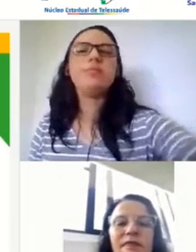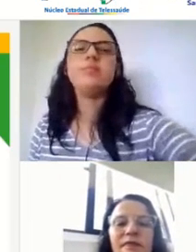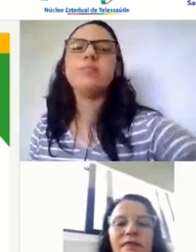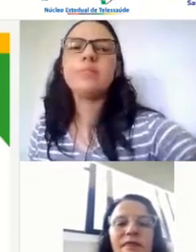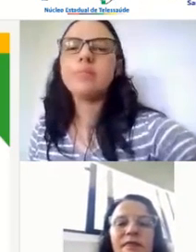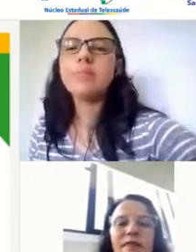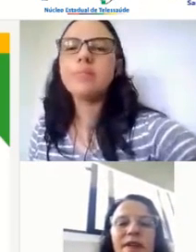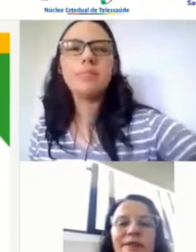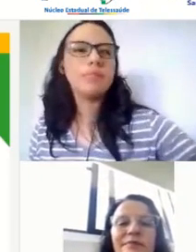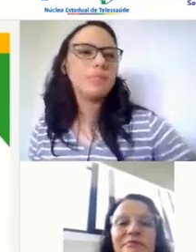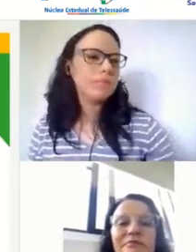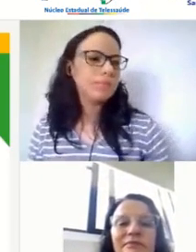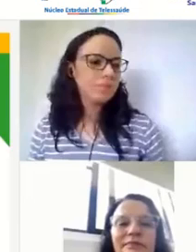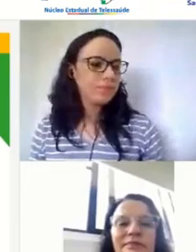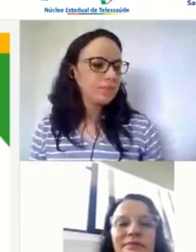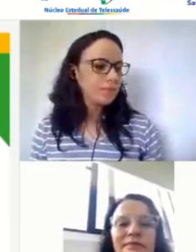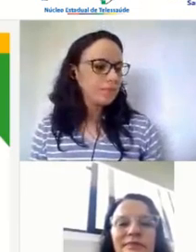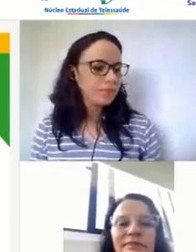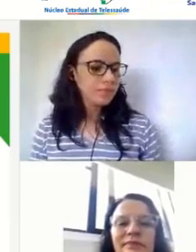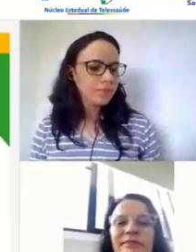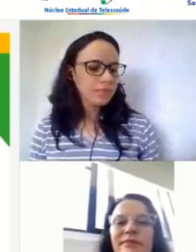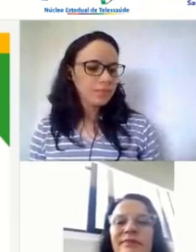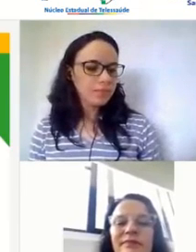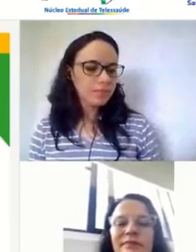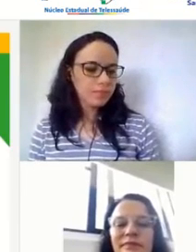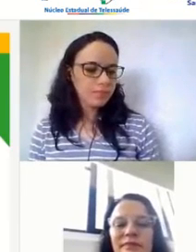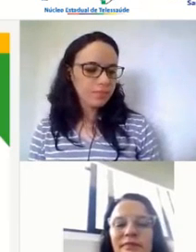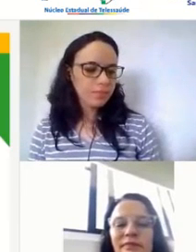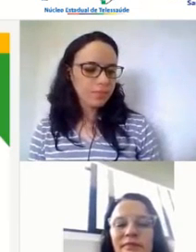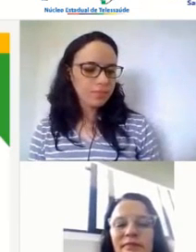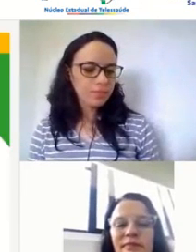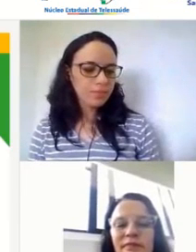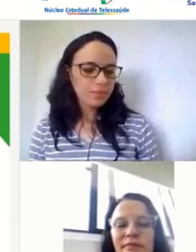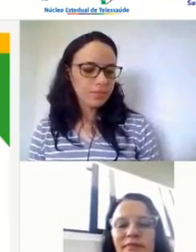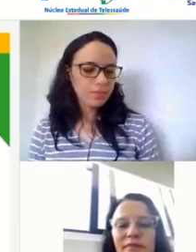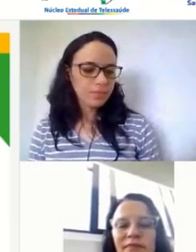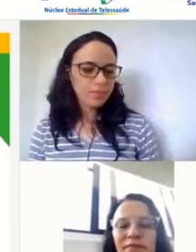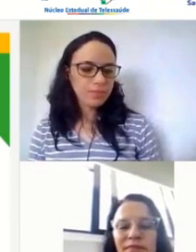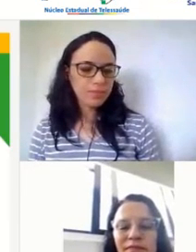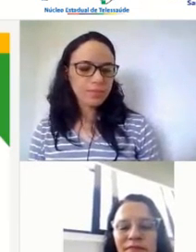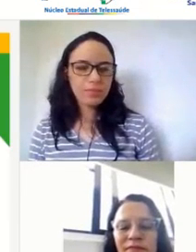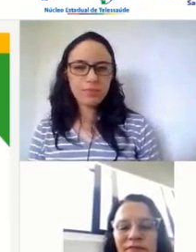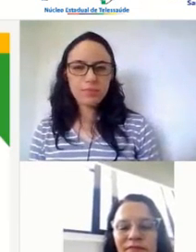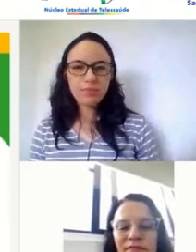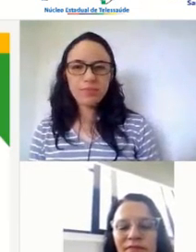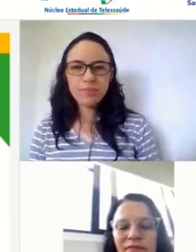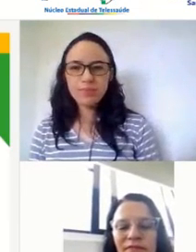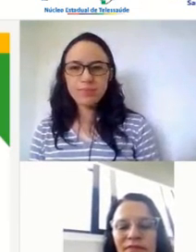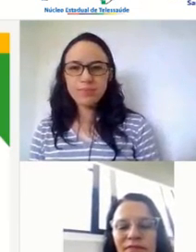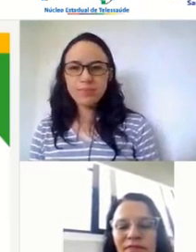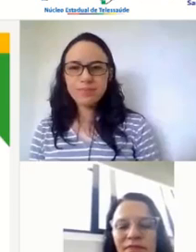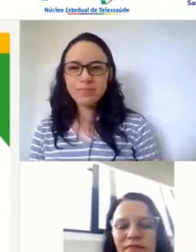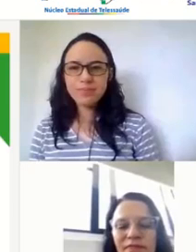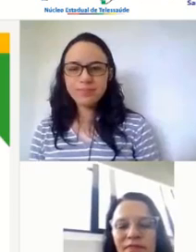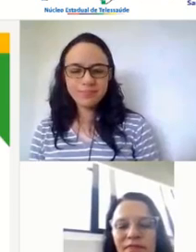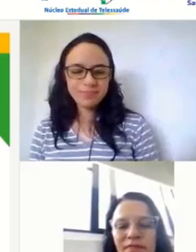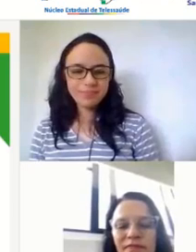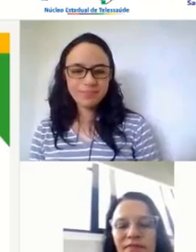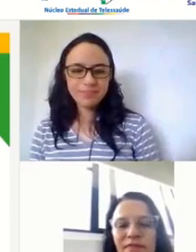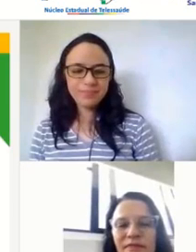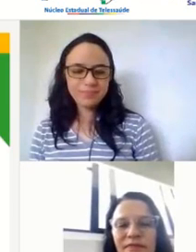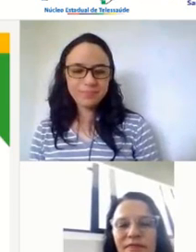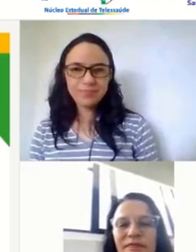né então tá então vamos pra próxima alguém que